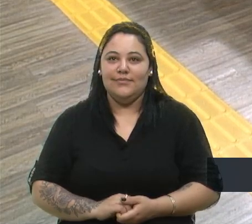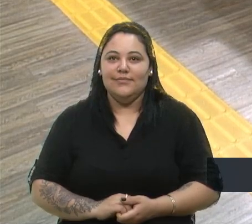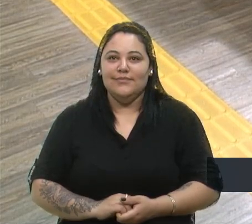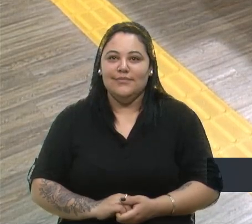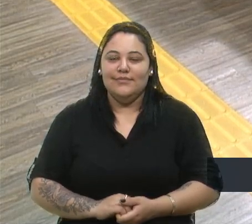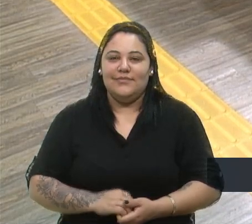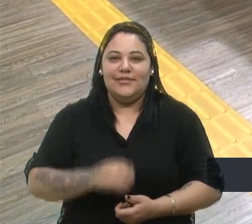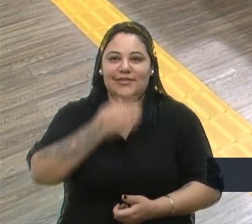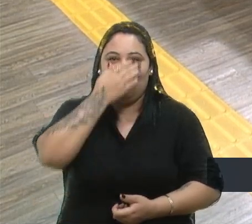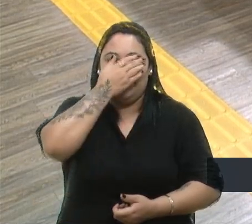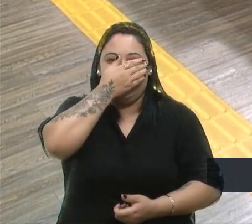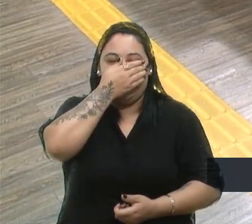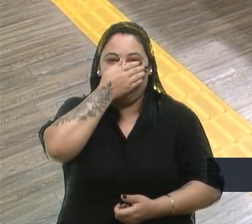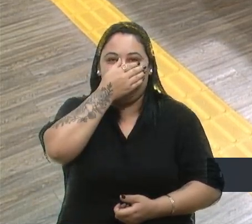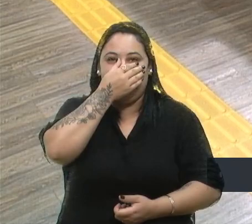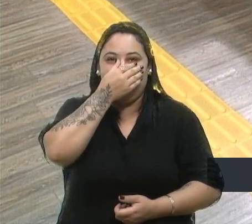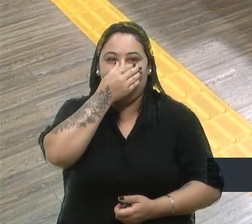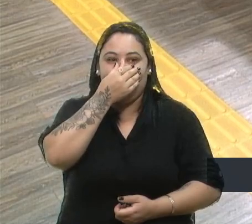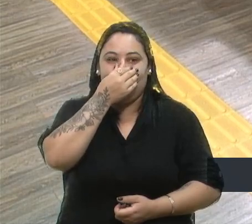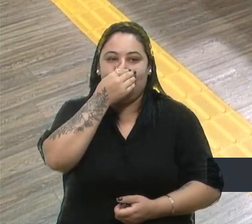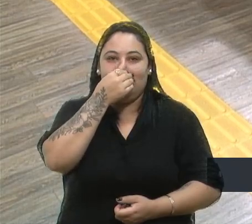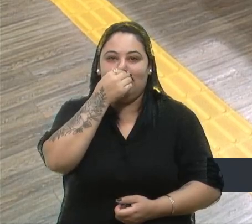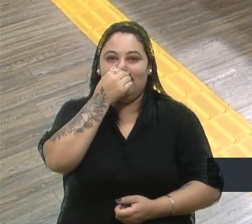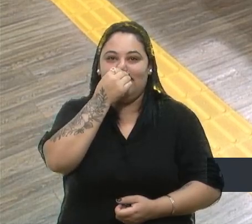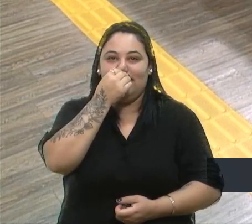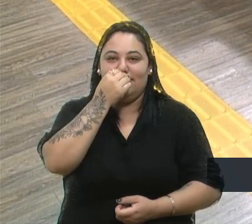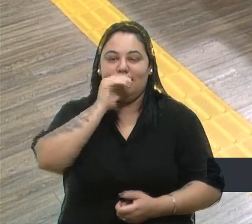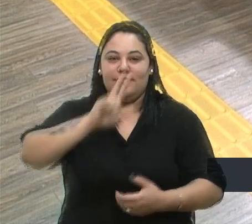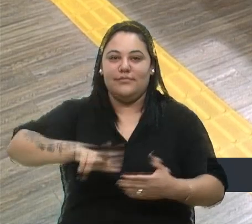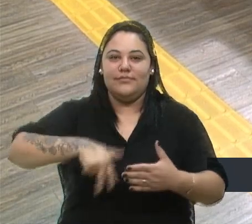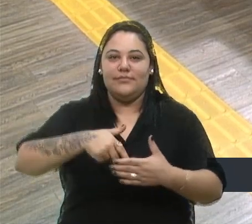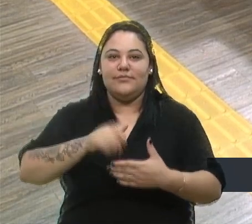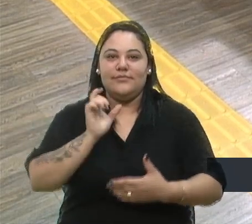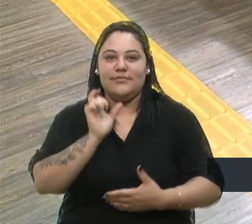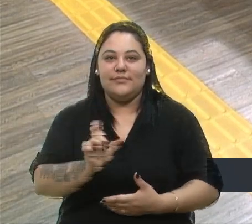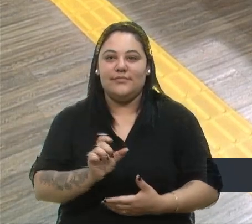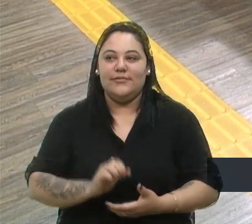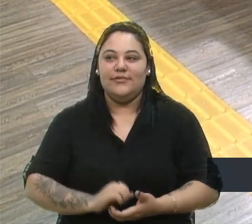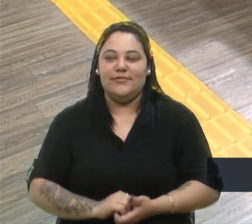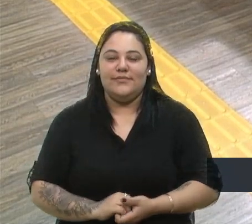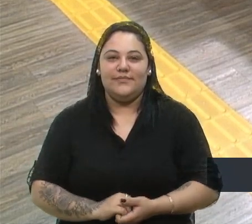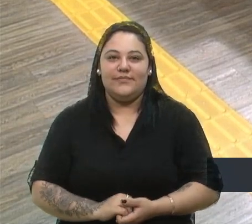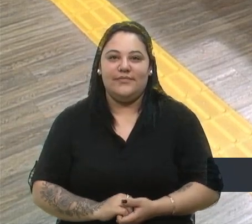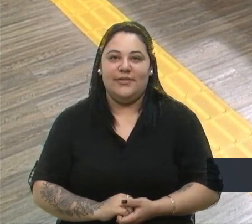Obrigado, presidente. Da tribuna, com a palavra.